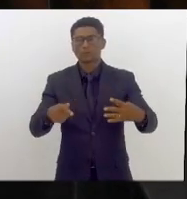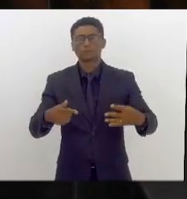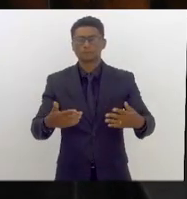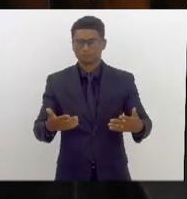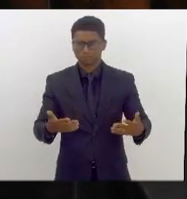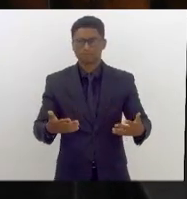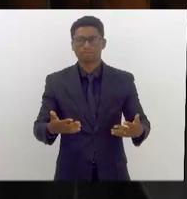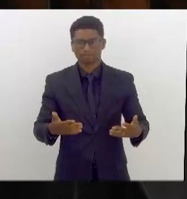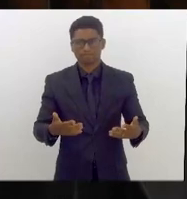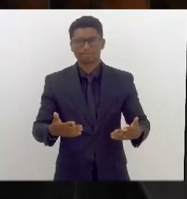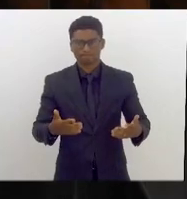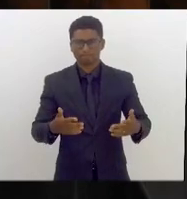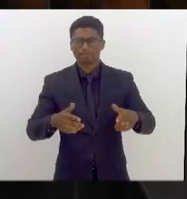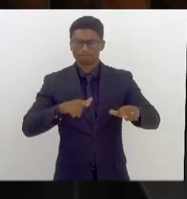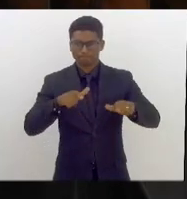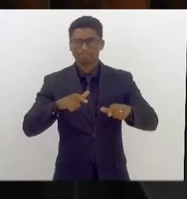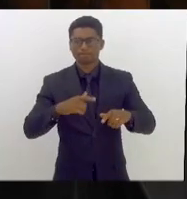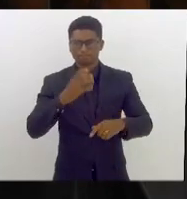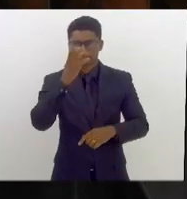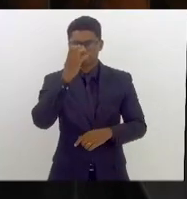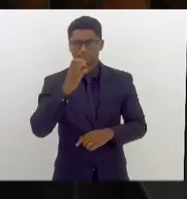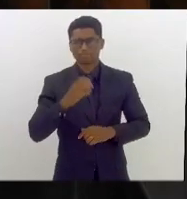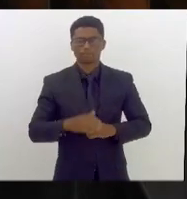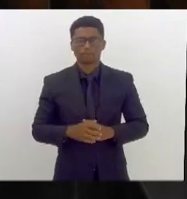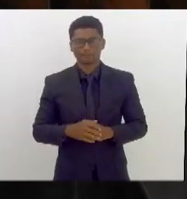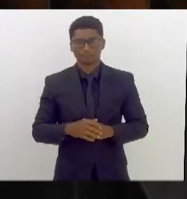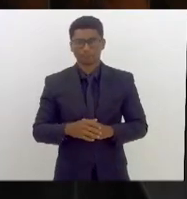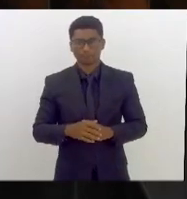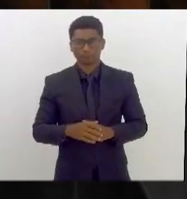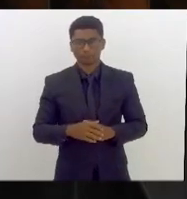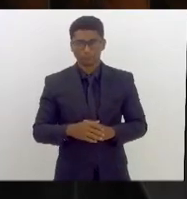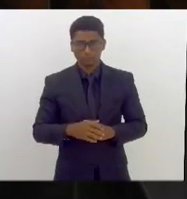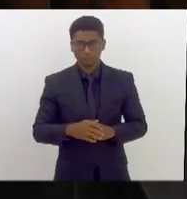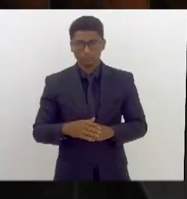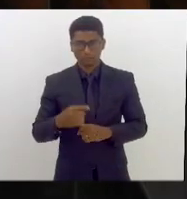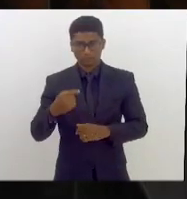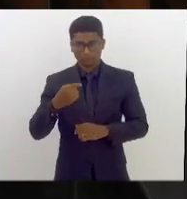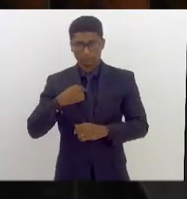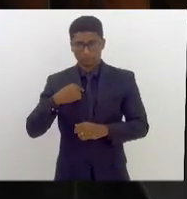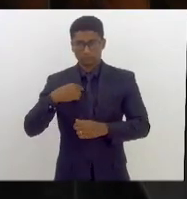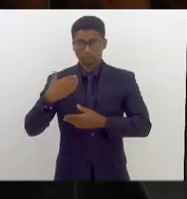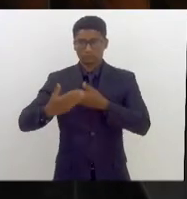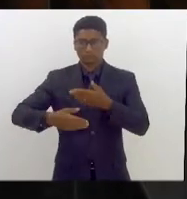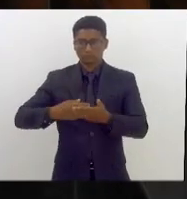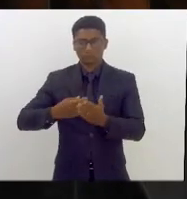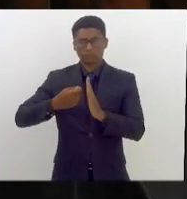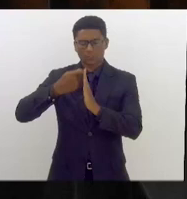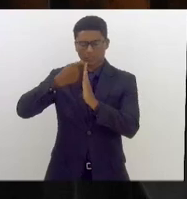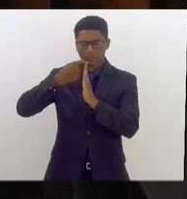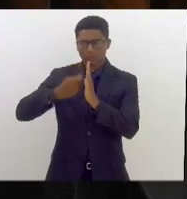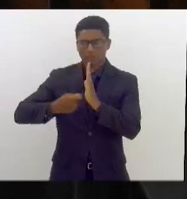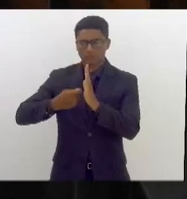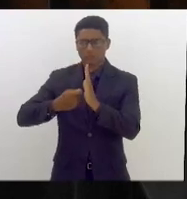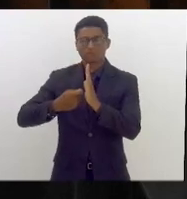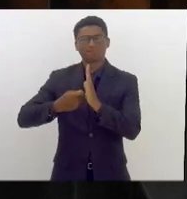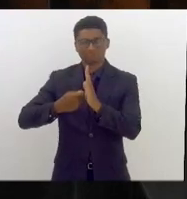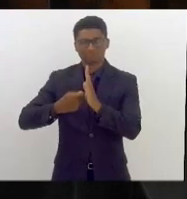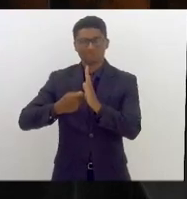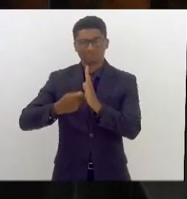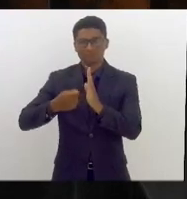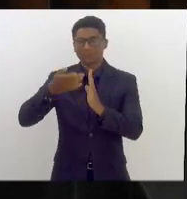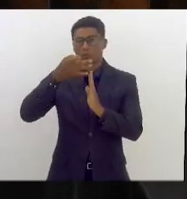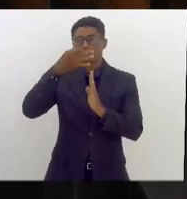vitalidade. Esse é um tema, deputado Tiaju, que me fez produzir um artigo de opinião fazendo